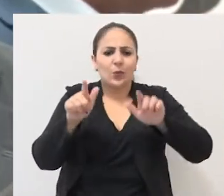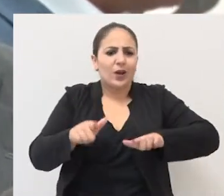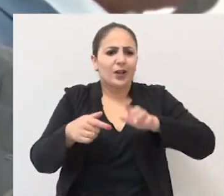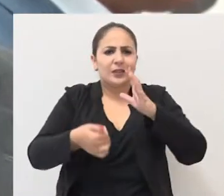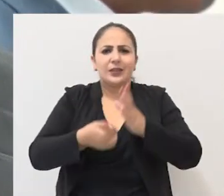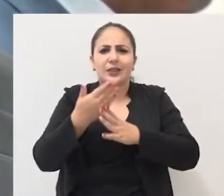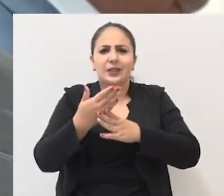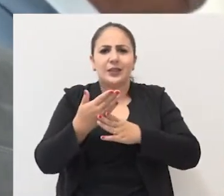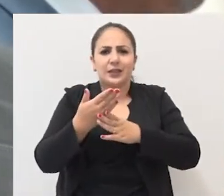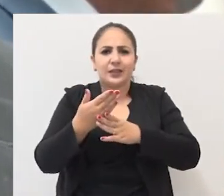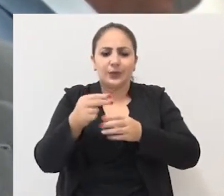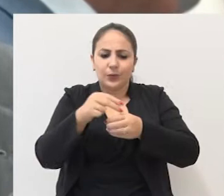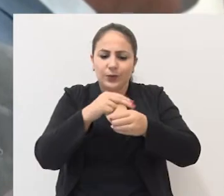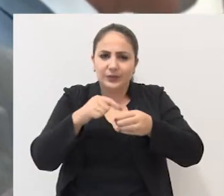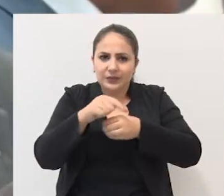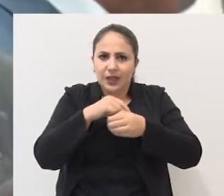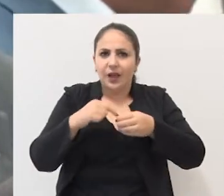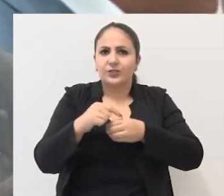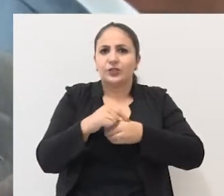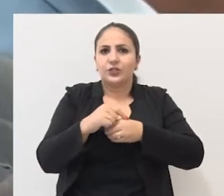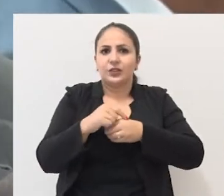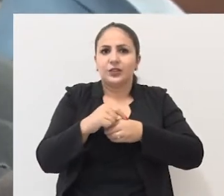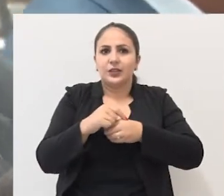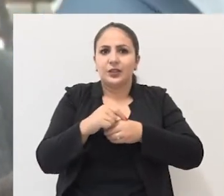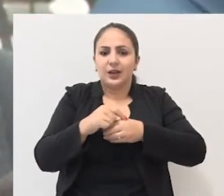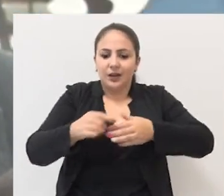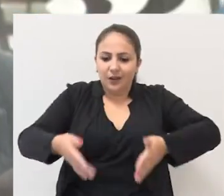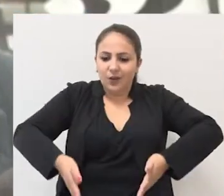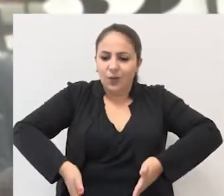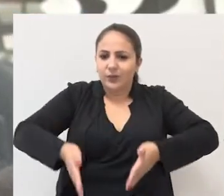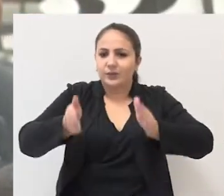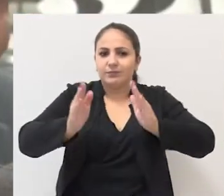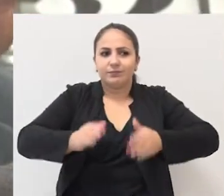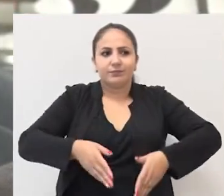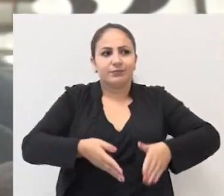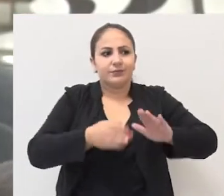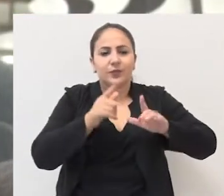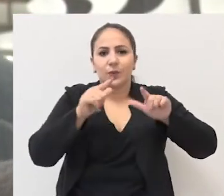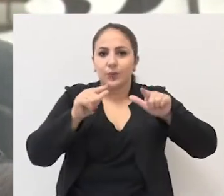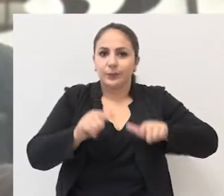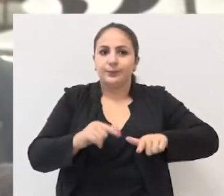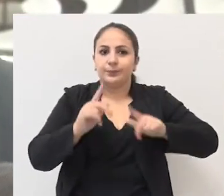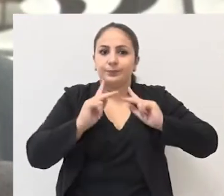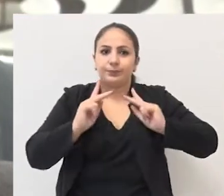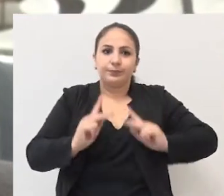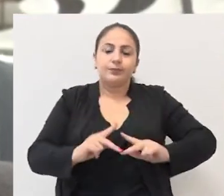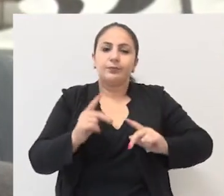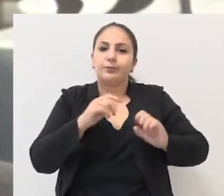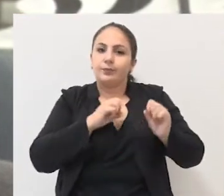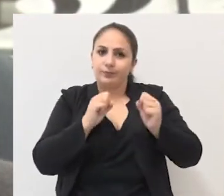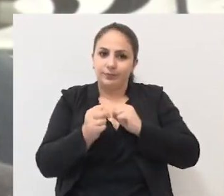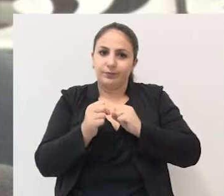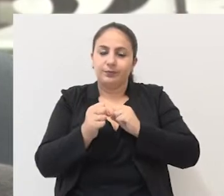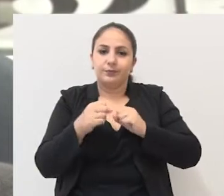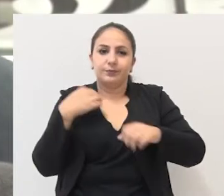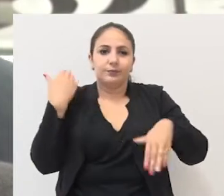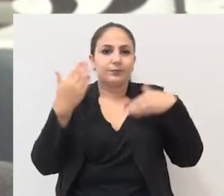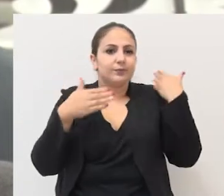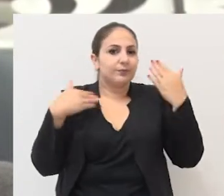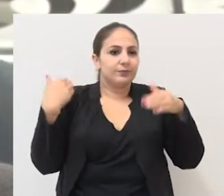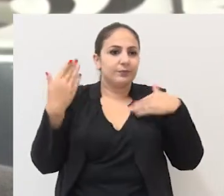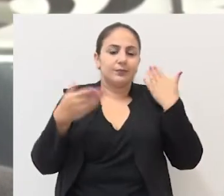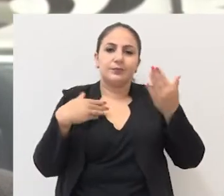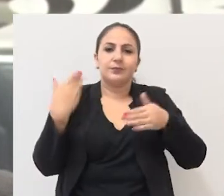as áreas urbanas, os corredores que recriam ruas, os ambientes onde as pessoas possam